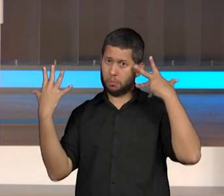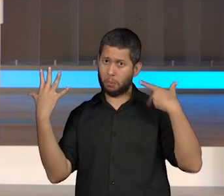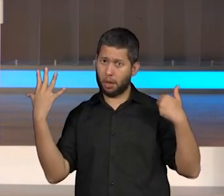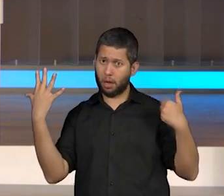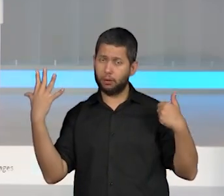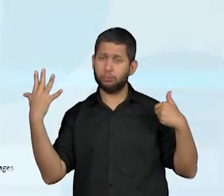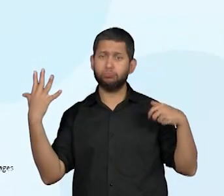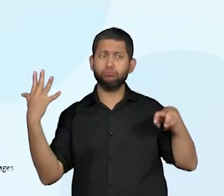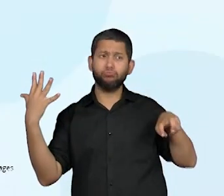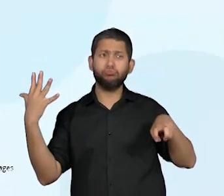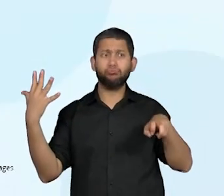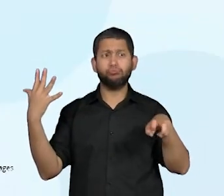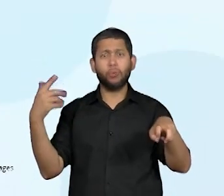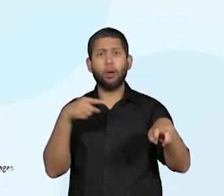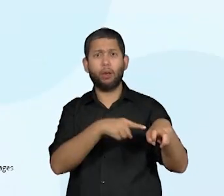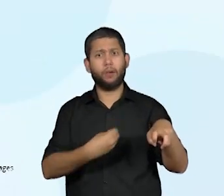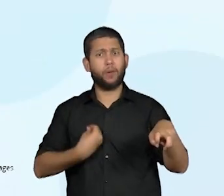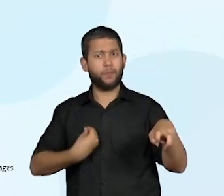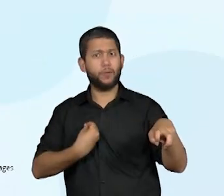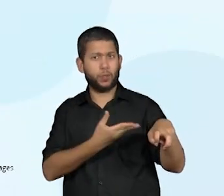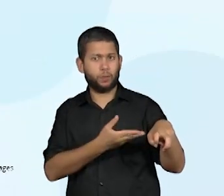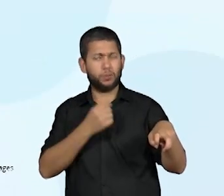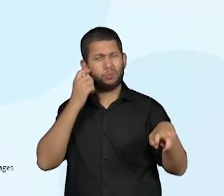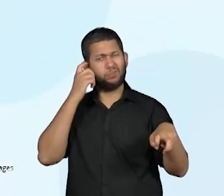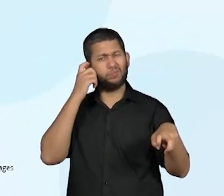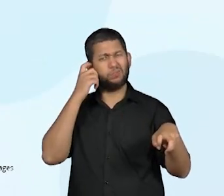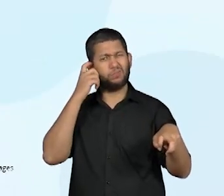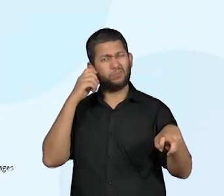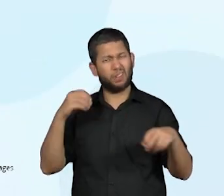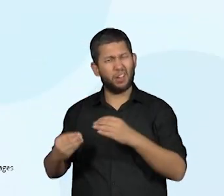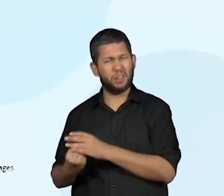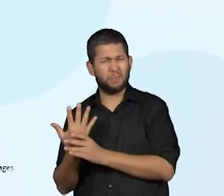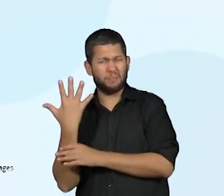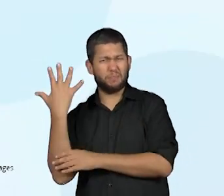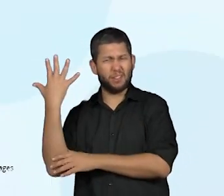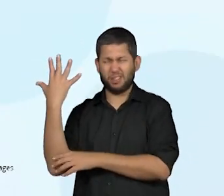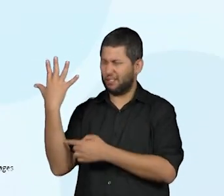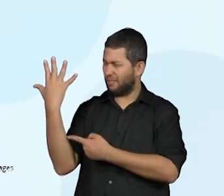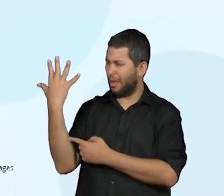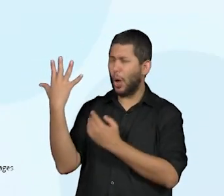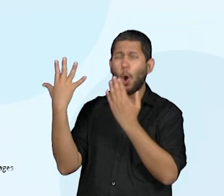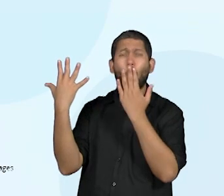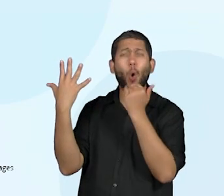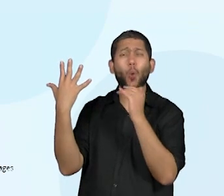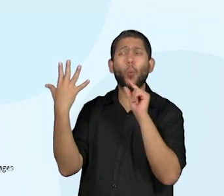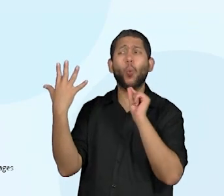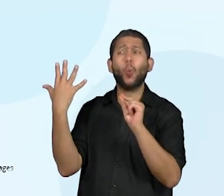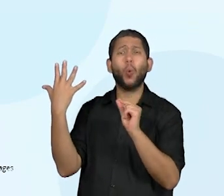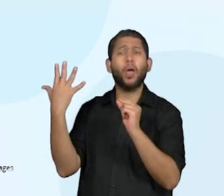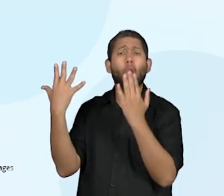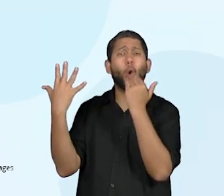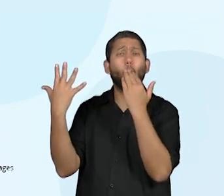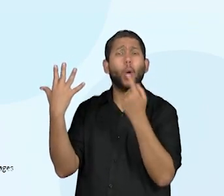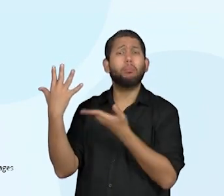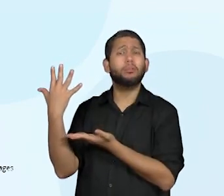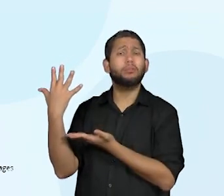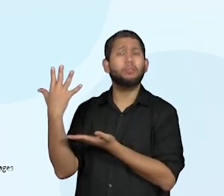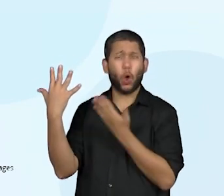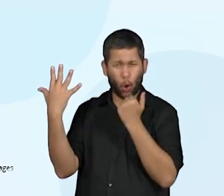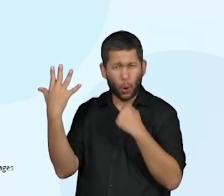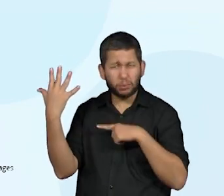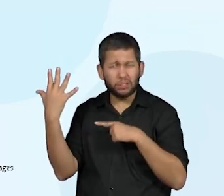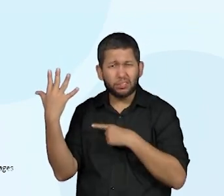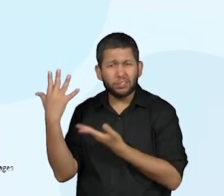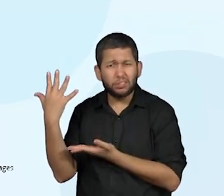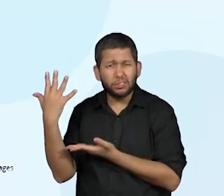Olha só, vocês já pensaram sobre isso? Do que as plantas se alimentam? Você